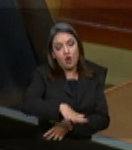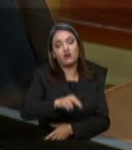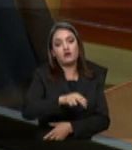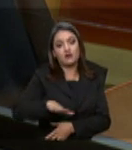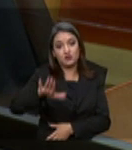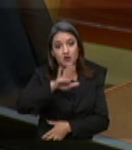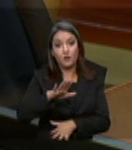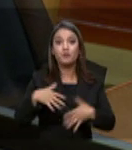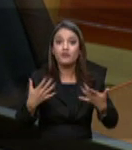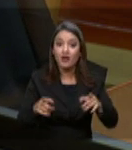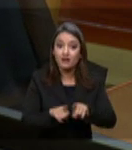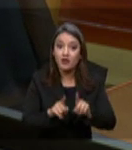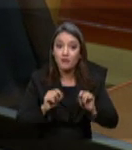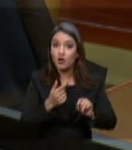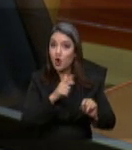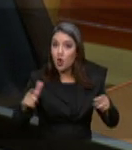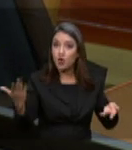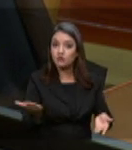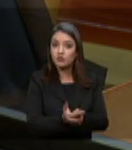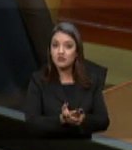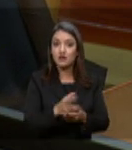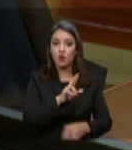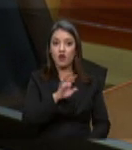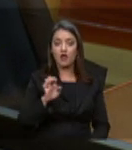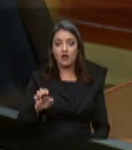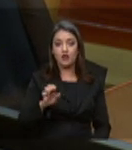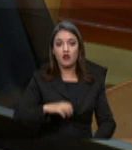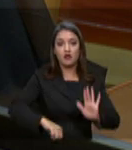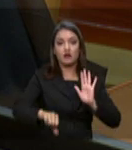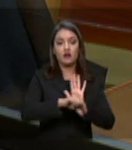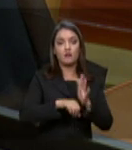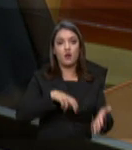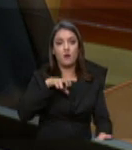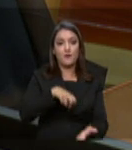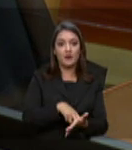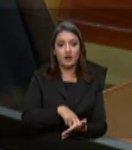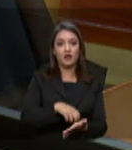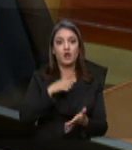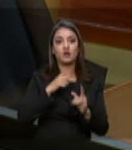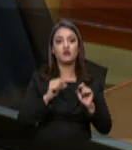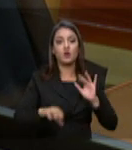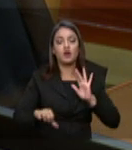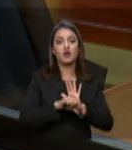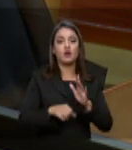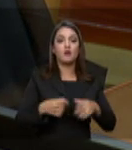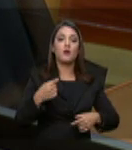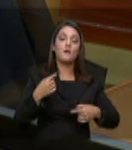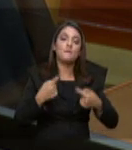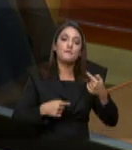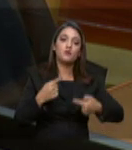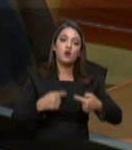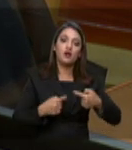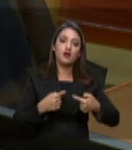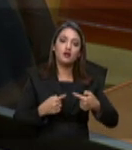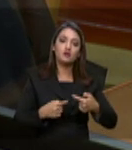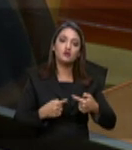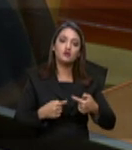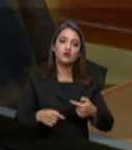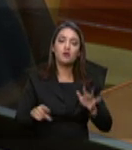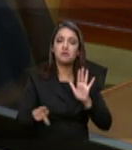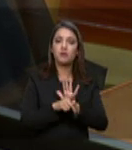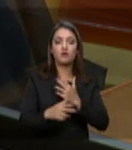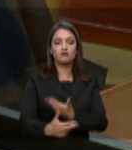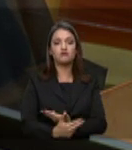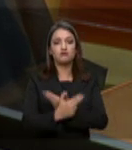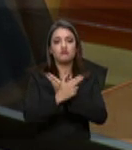e no final escorrer e mais outro procedente recurso ordinário criminal penal e Processual Penal e nem político material militar privativo das Forças